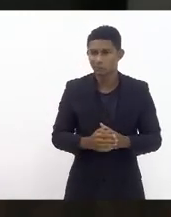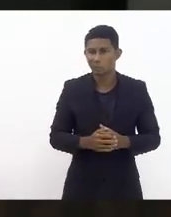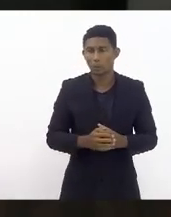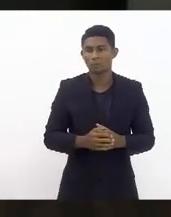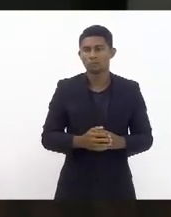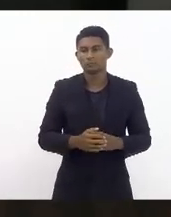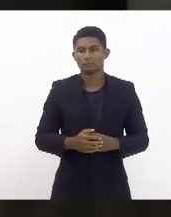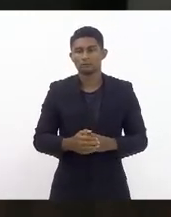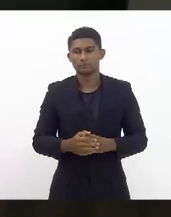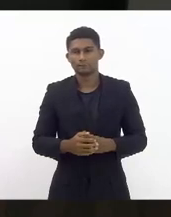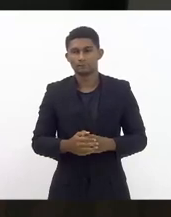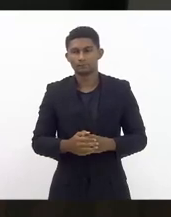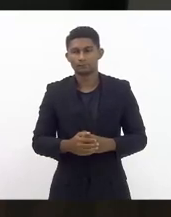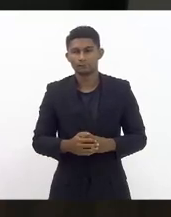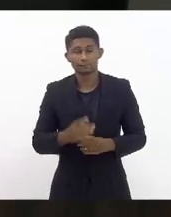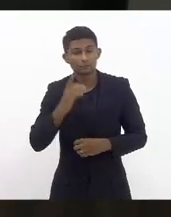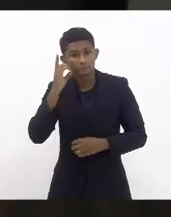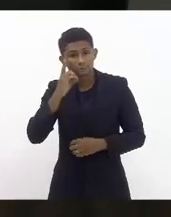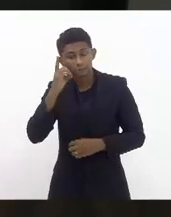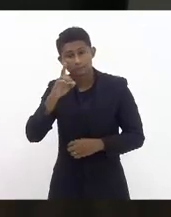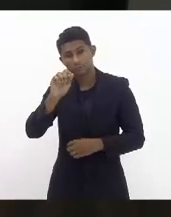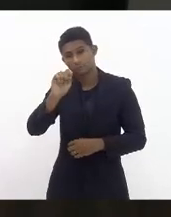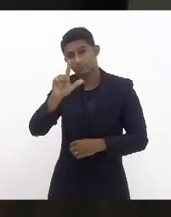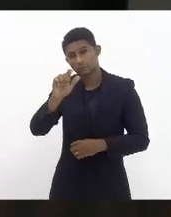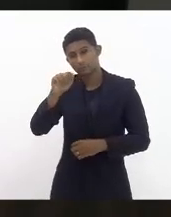Deputada Renata Souza, deputada Alana Passos.